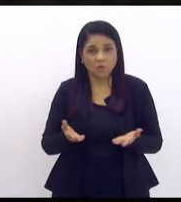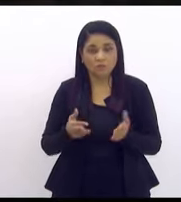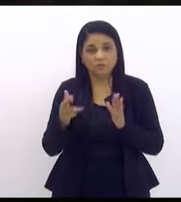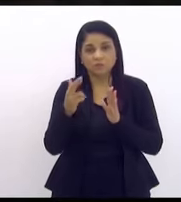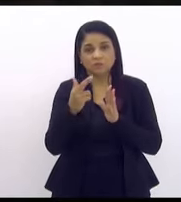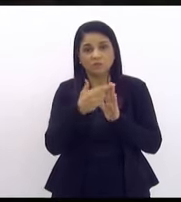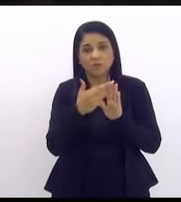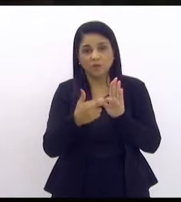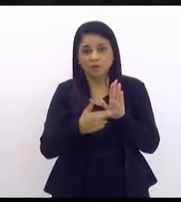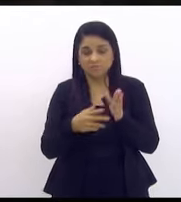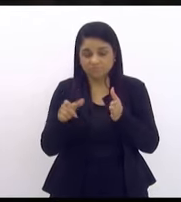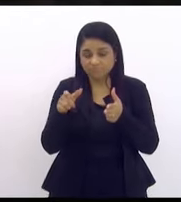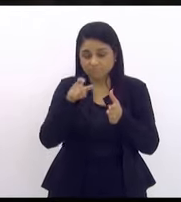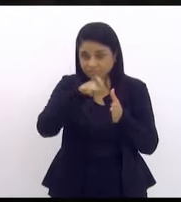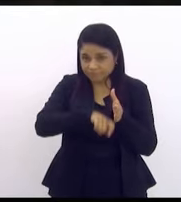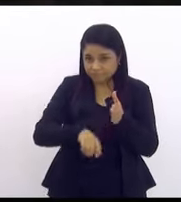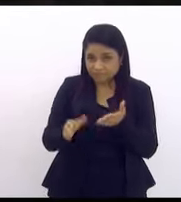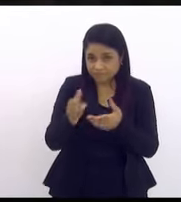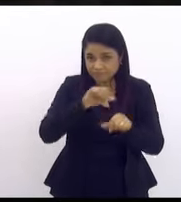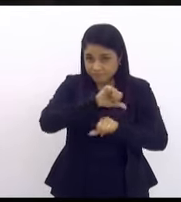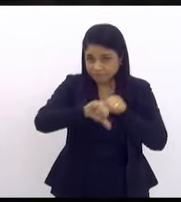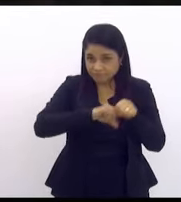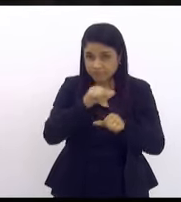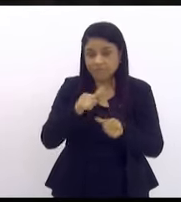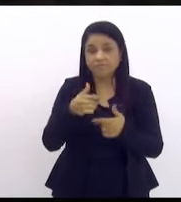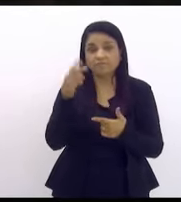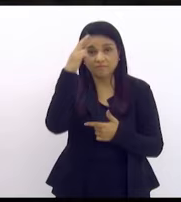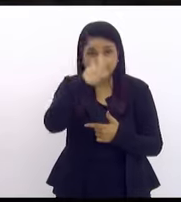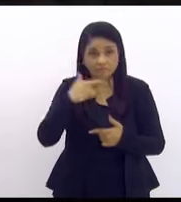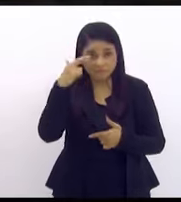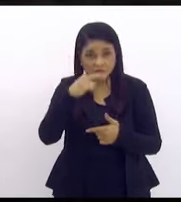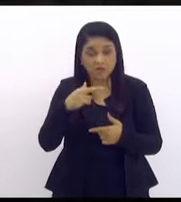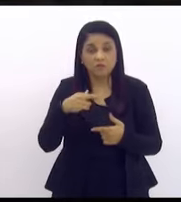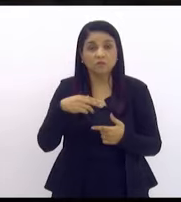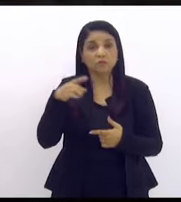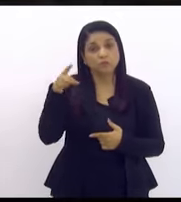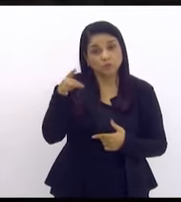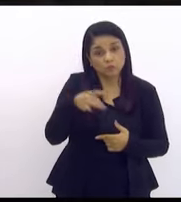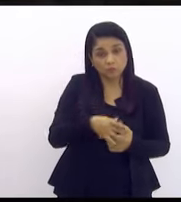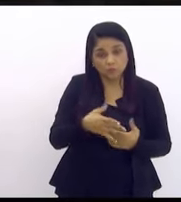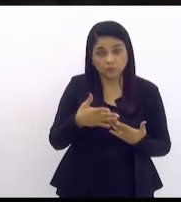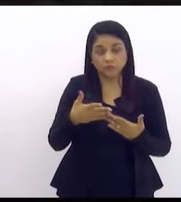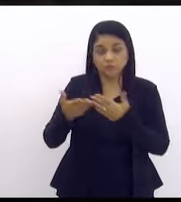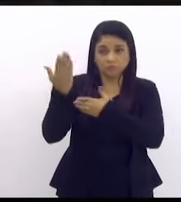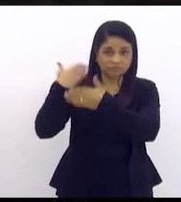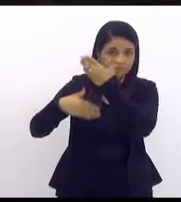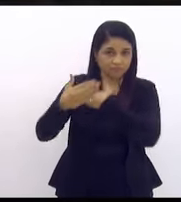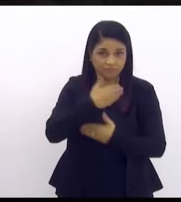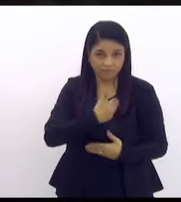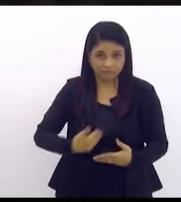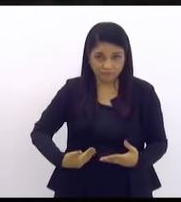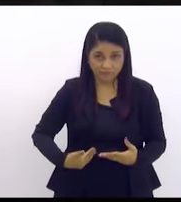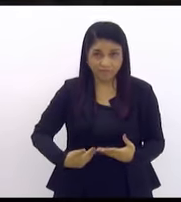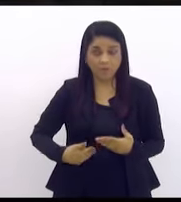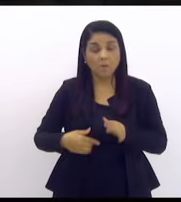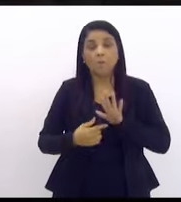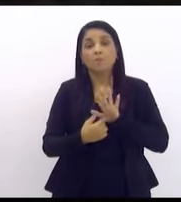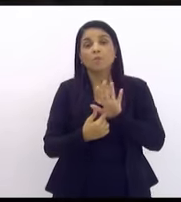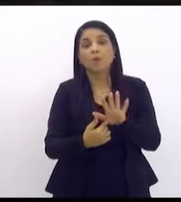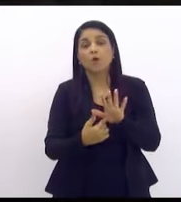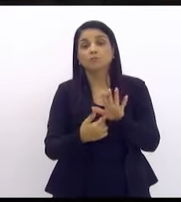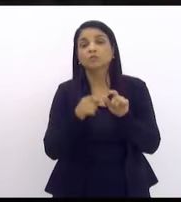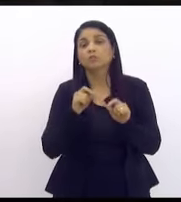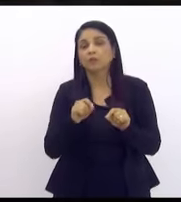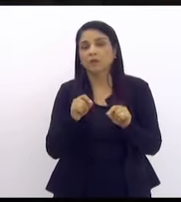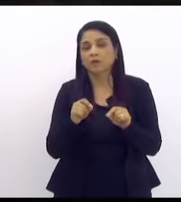regime de recuperação fiscal, do último governo, aliado desse governo, demonstram que tanto